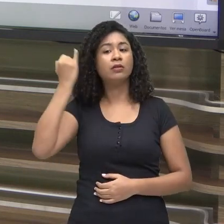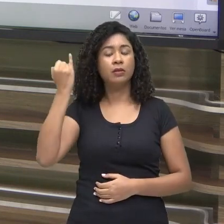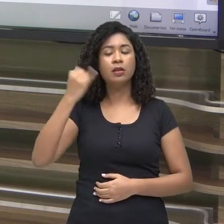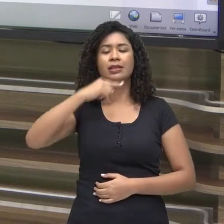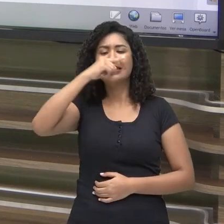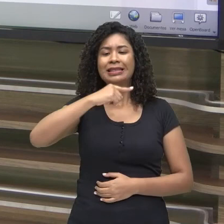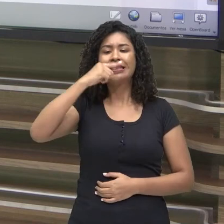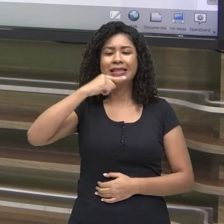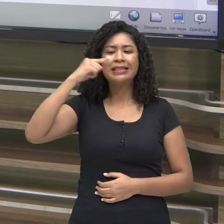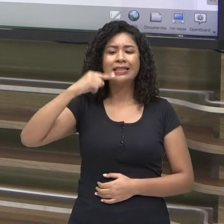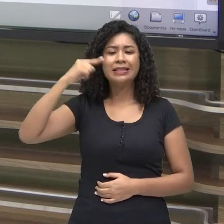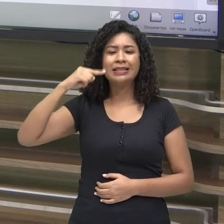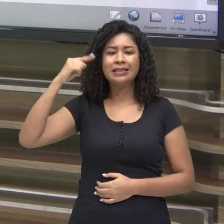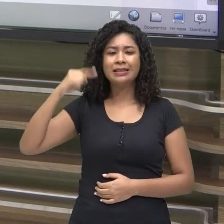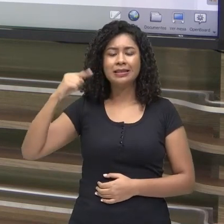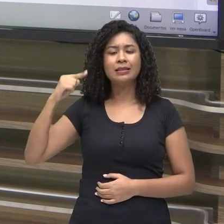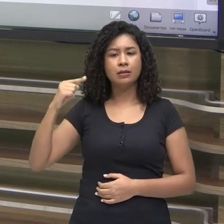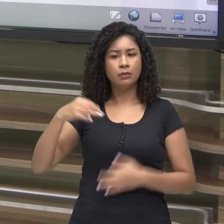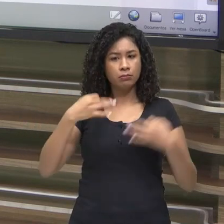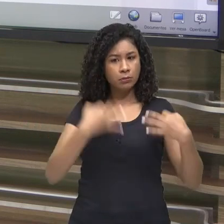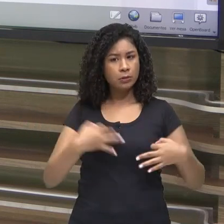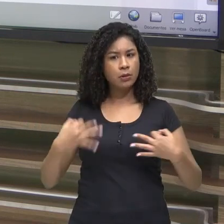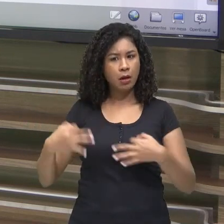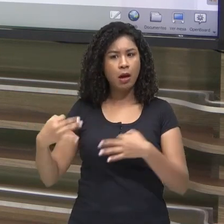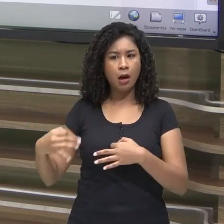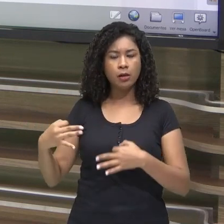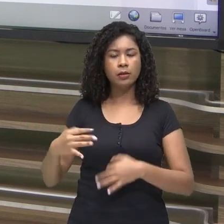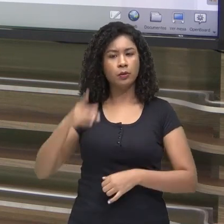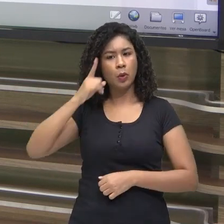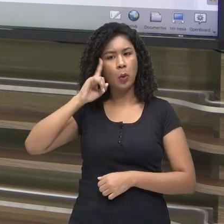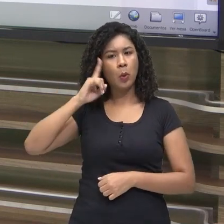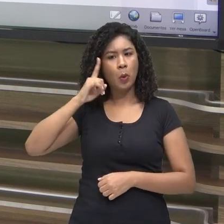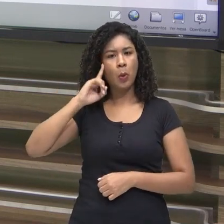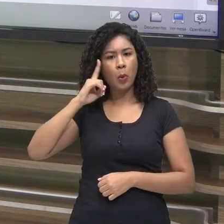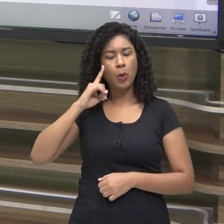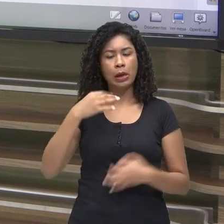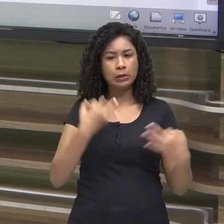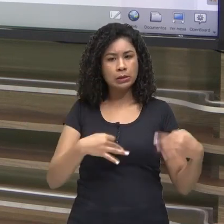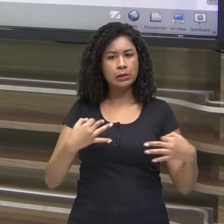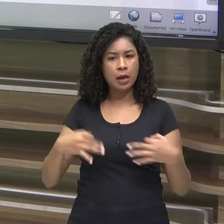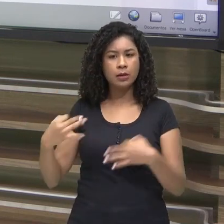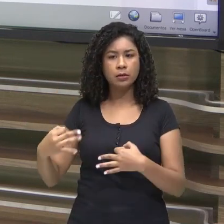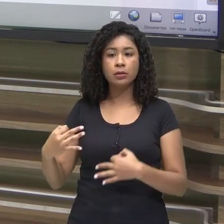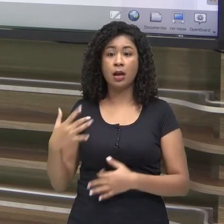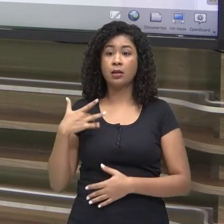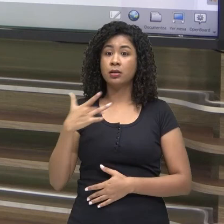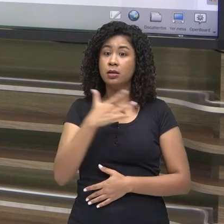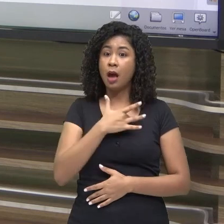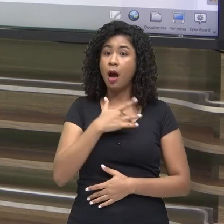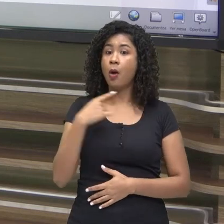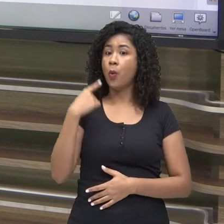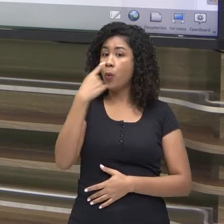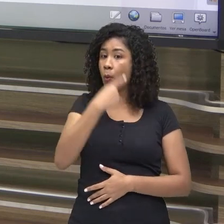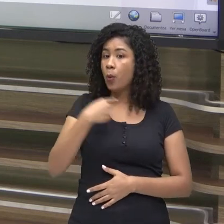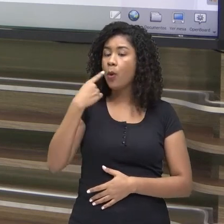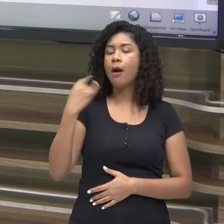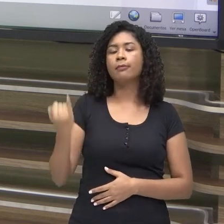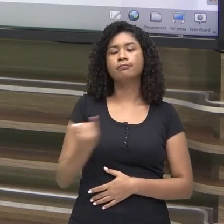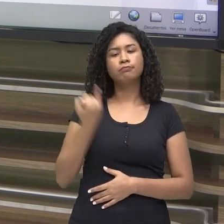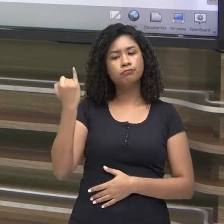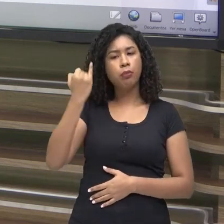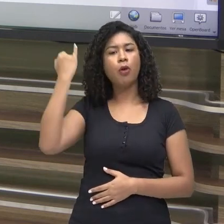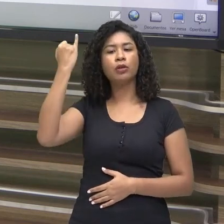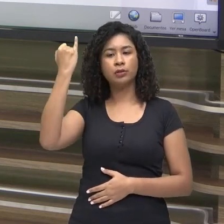sim, essa limpeza adequada, manter essa limpeza adequada, porque a saúde da nossa boca é muito importante para a nossa saúde